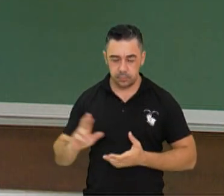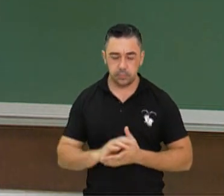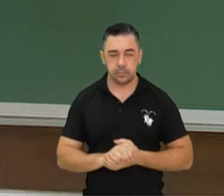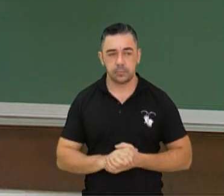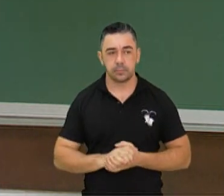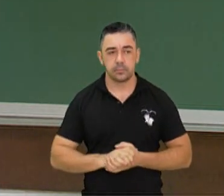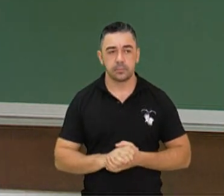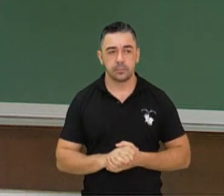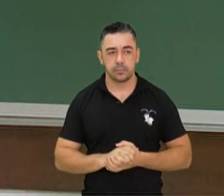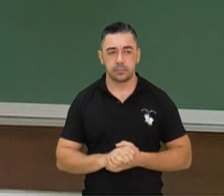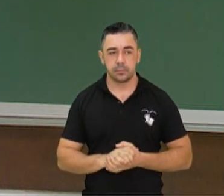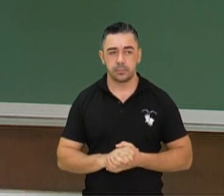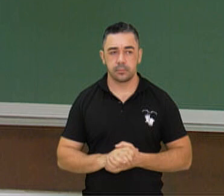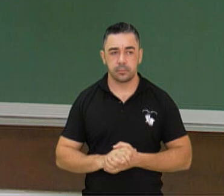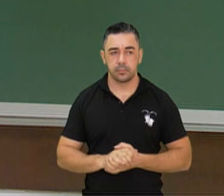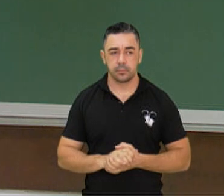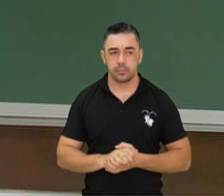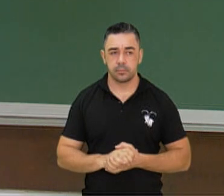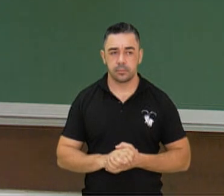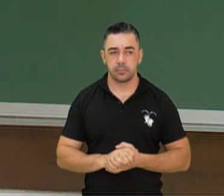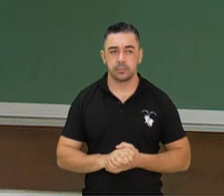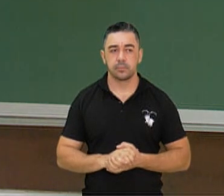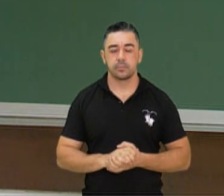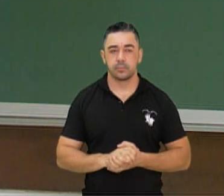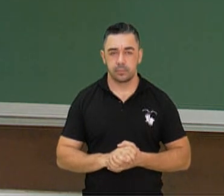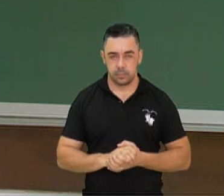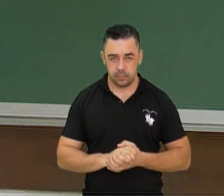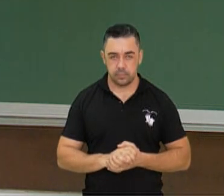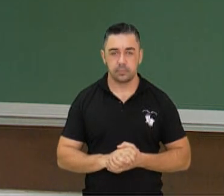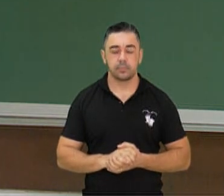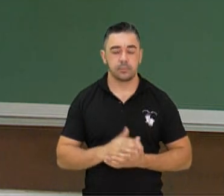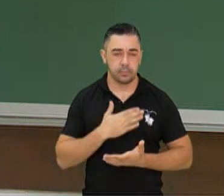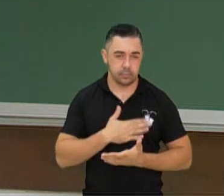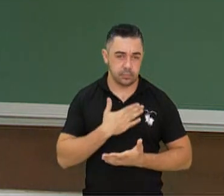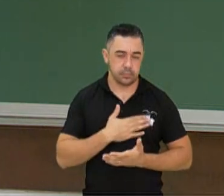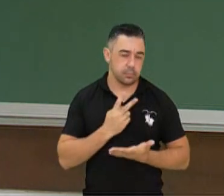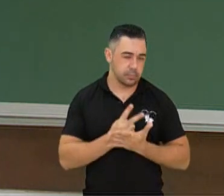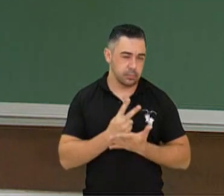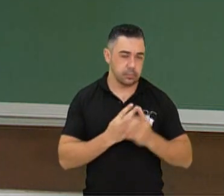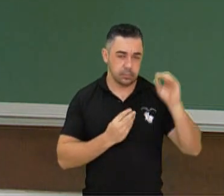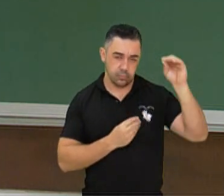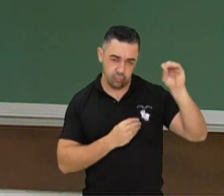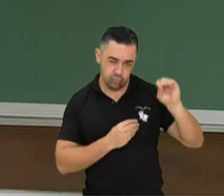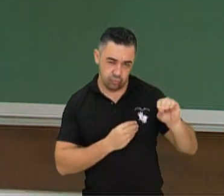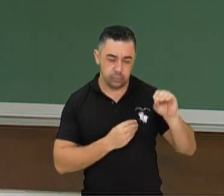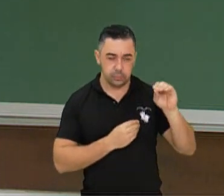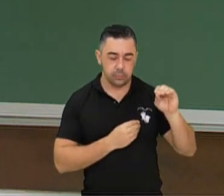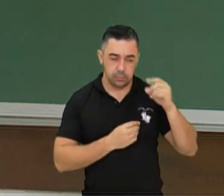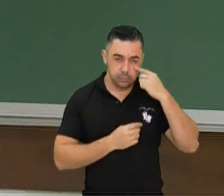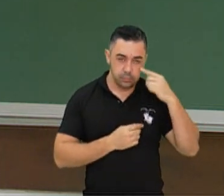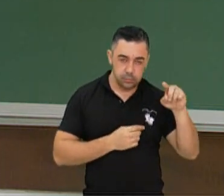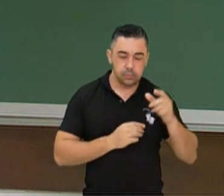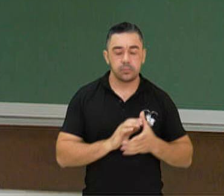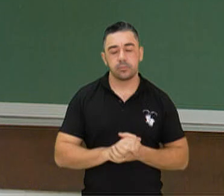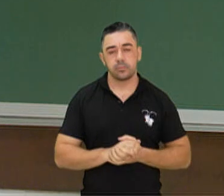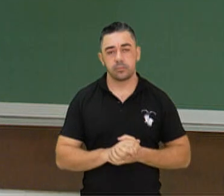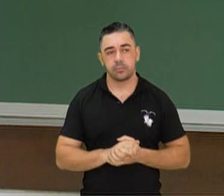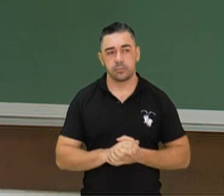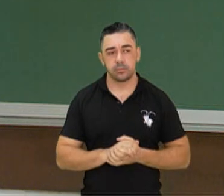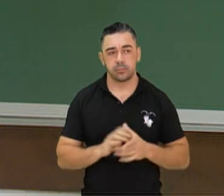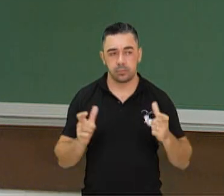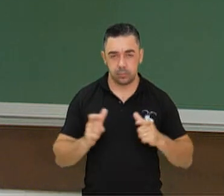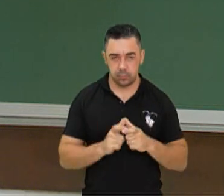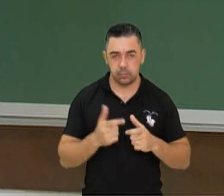maior e menor, raio das bases maior e menor. Então, eu gosto sempre de deixar os dados aqui para a gente não se perder. O raio menor